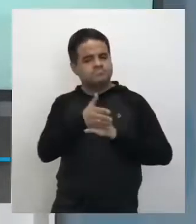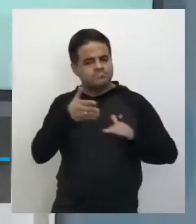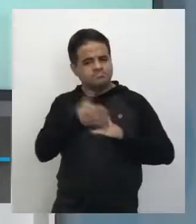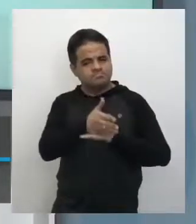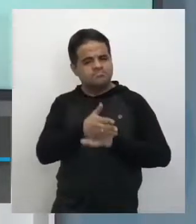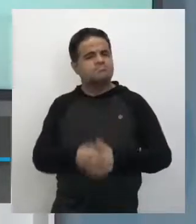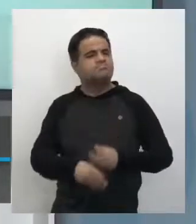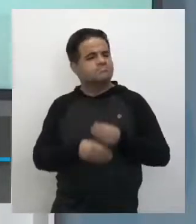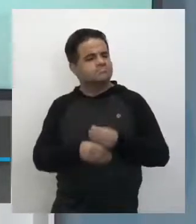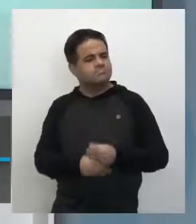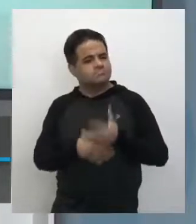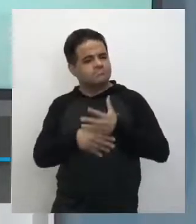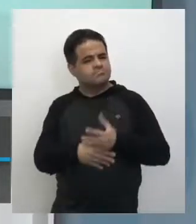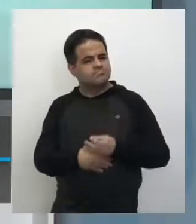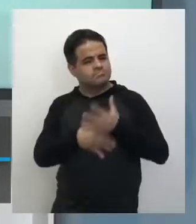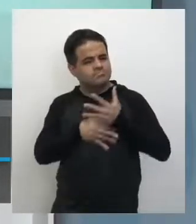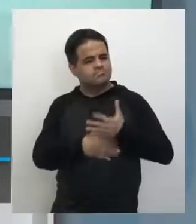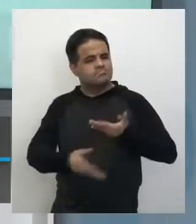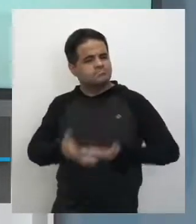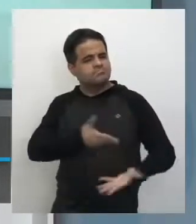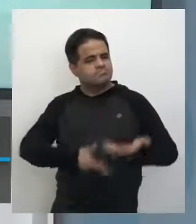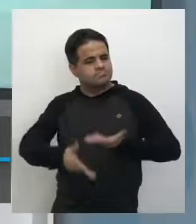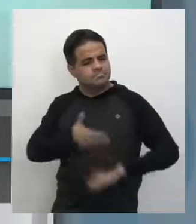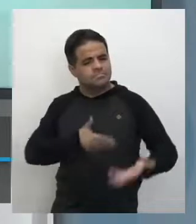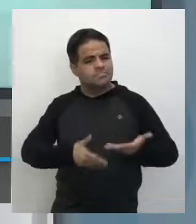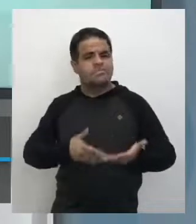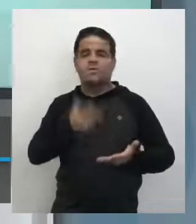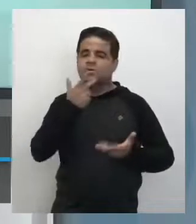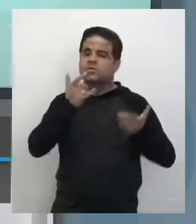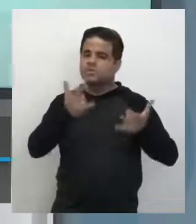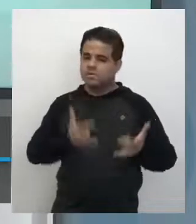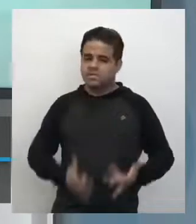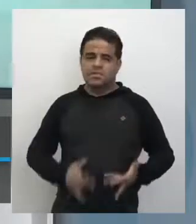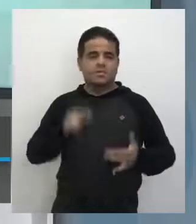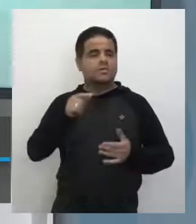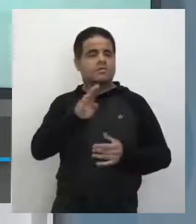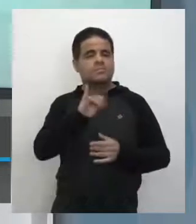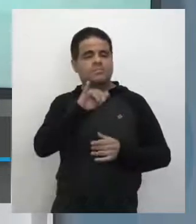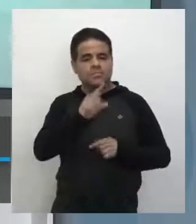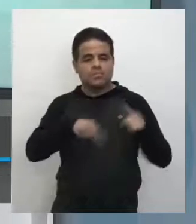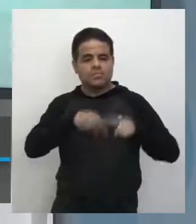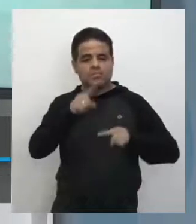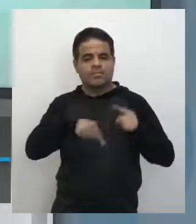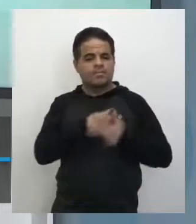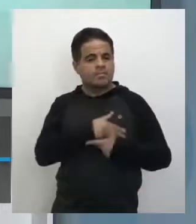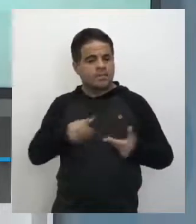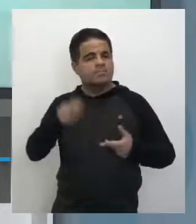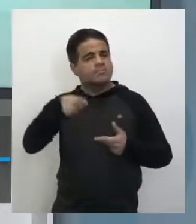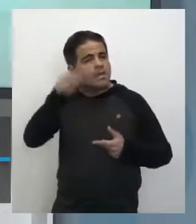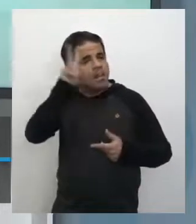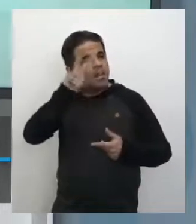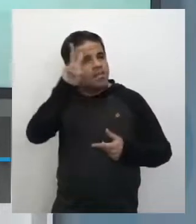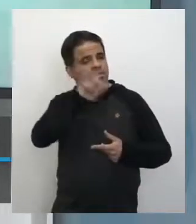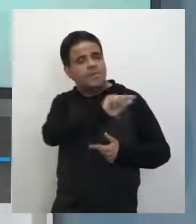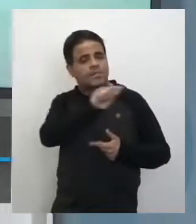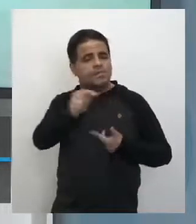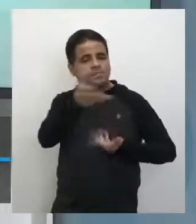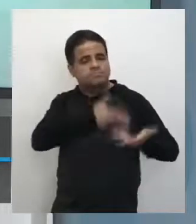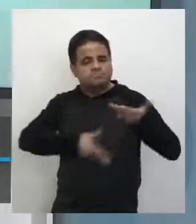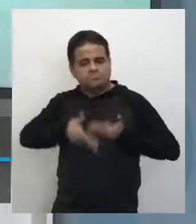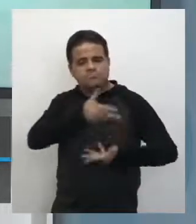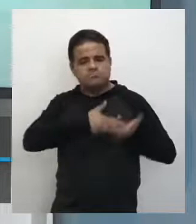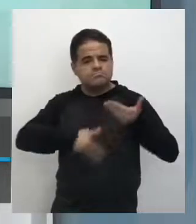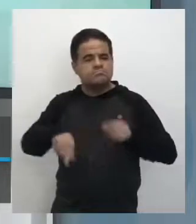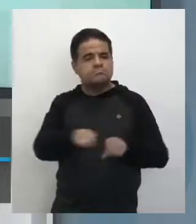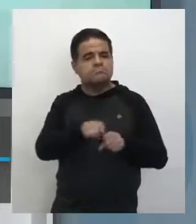nosso chat, da nossa interação. E é isso aí, gente, né? Quando a gente fala então a respeito dos biomateriais, a gente tem que lembrar um pouquinho, resgatar um